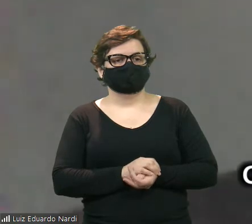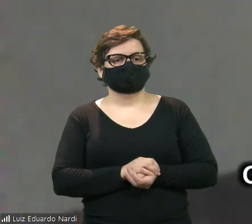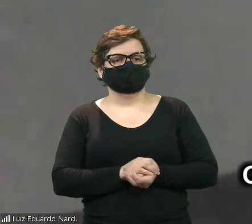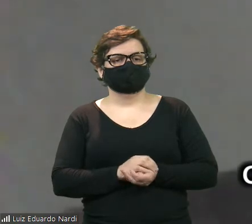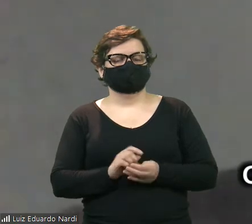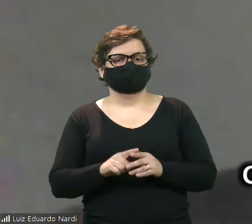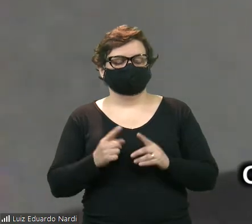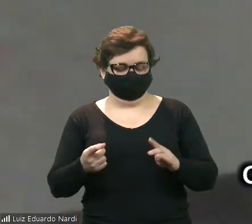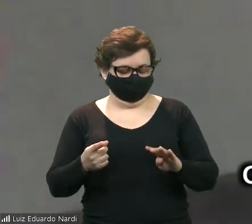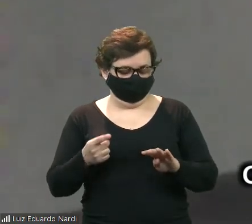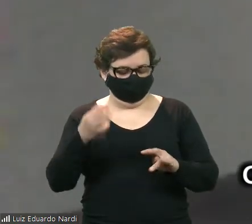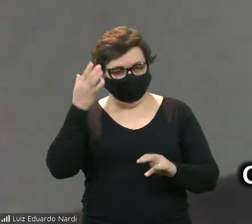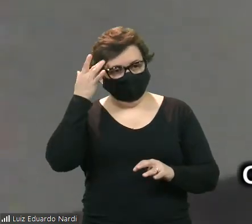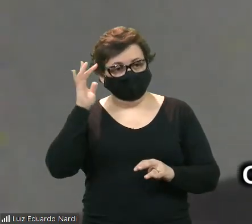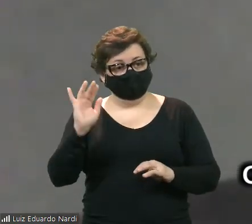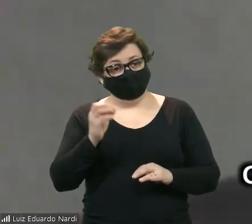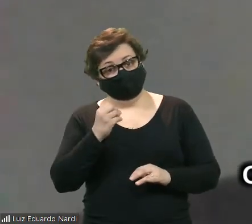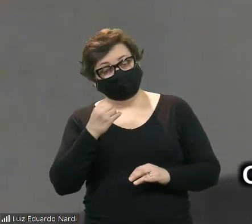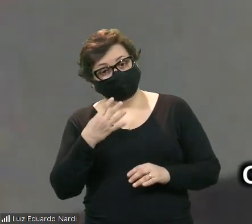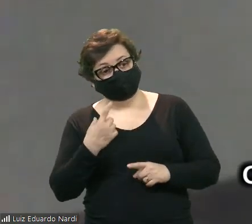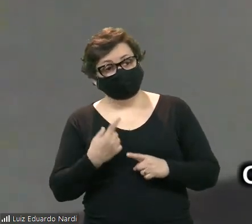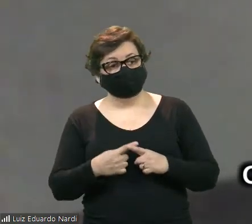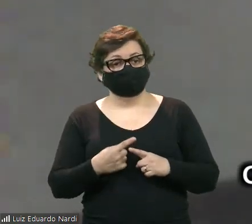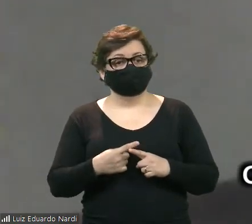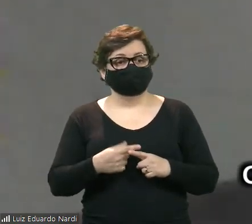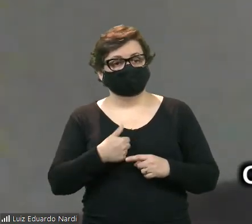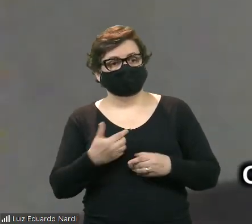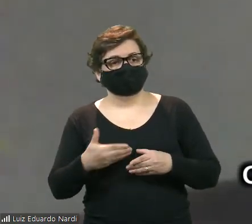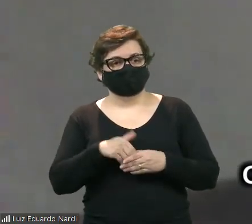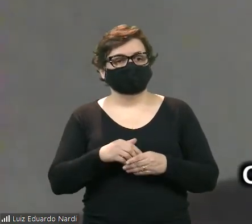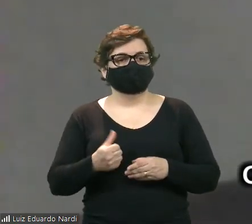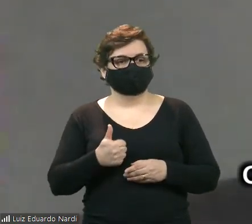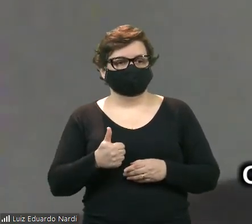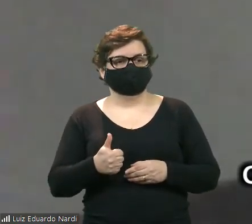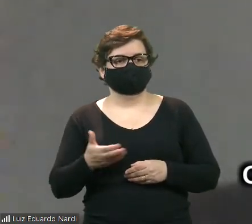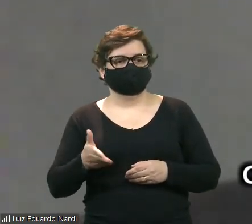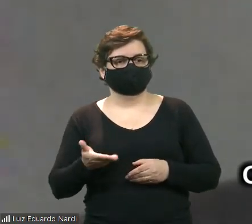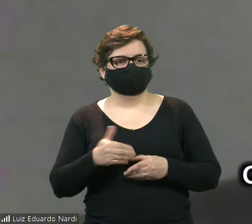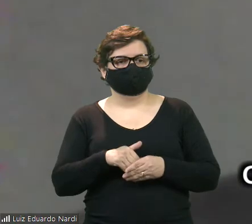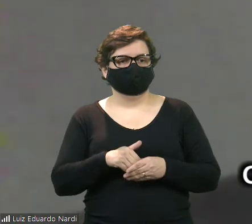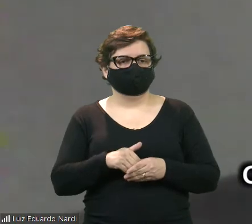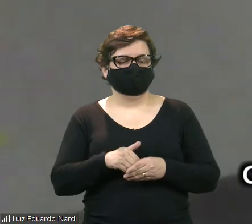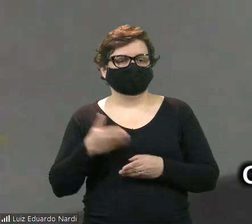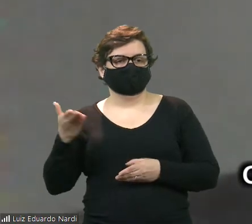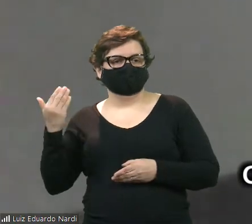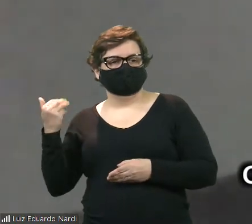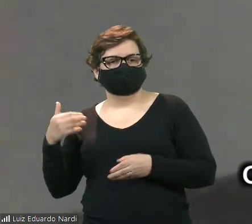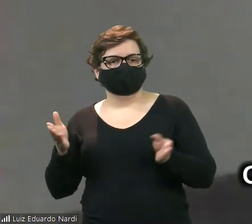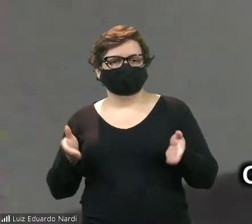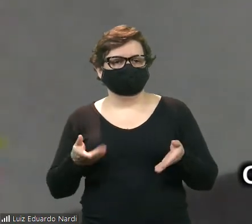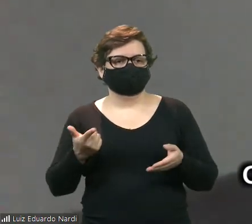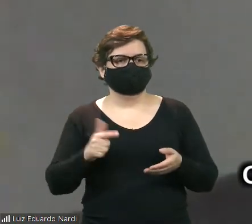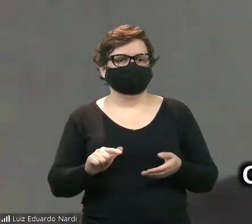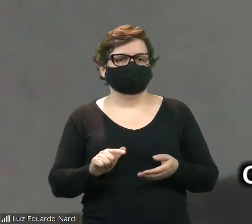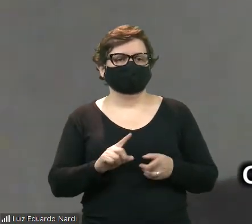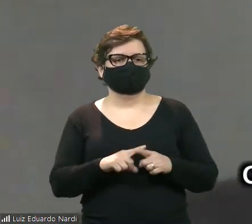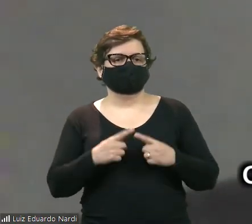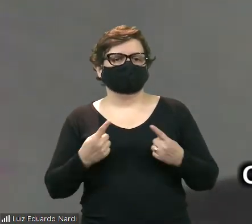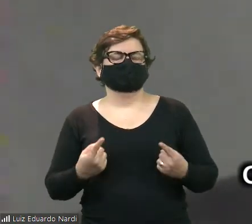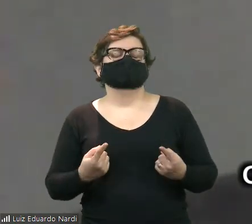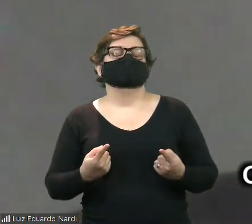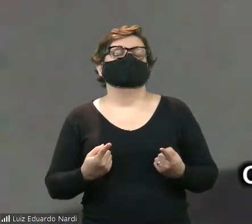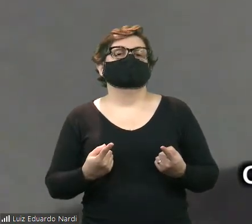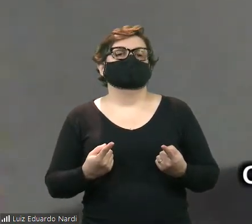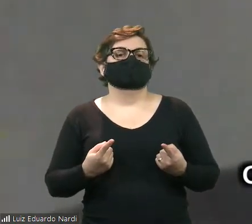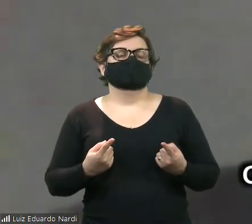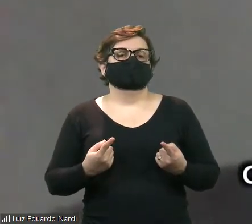bem a razão, vou votar favorável, já votei uma vez, mas como